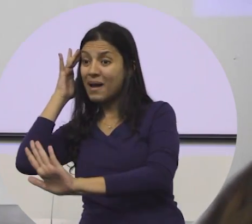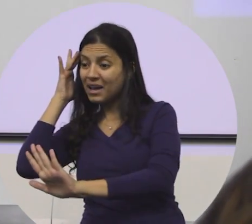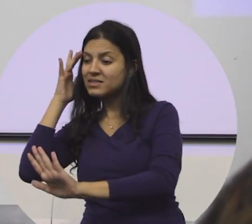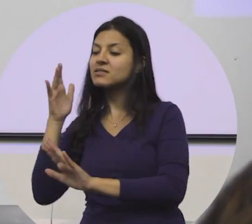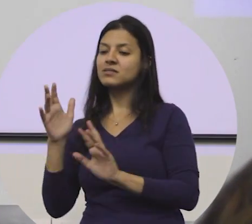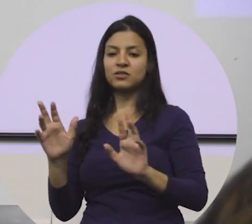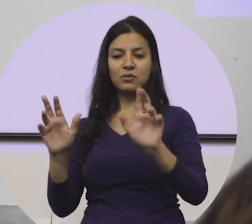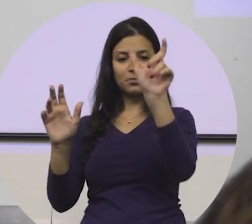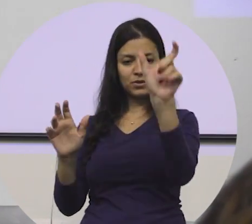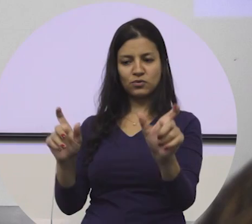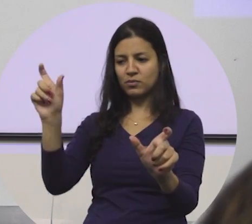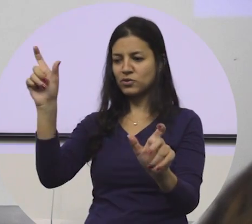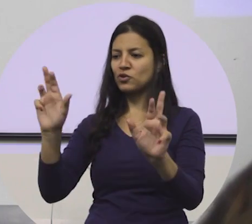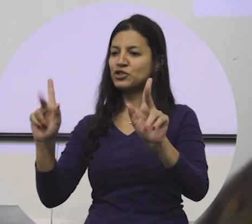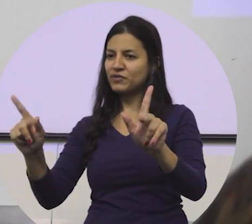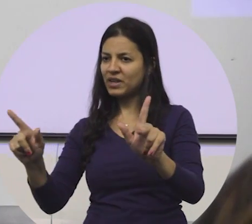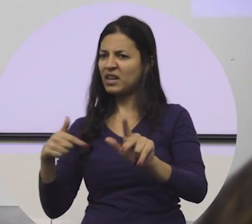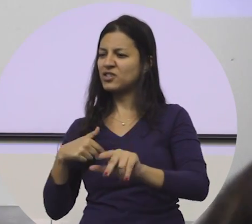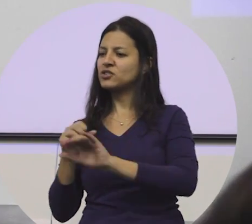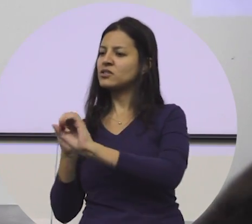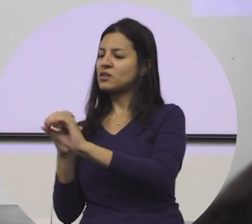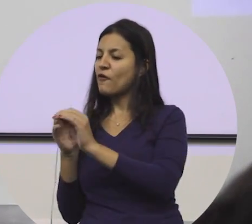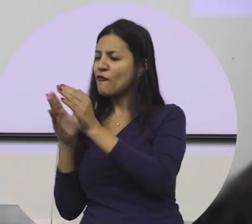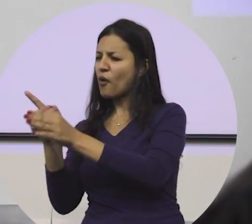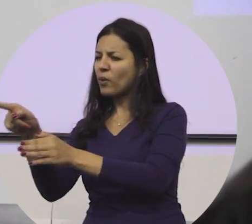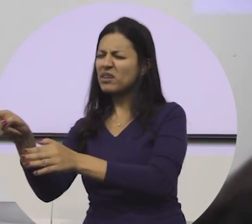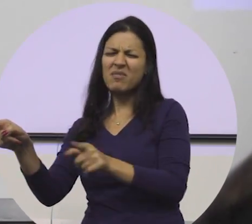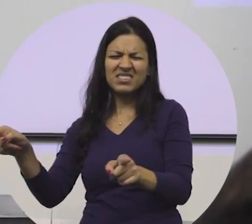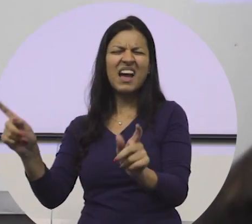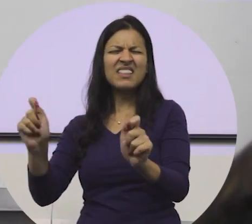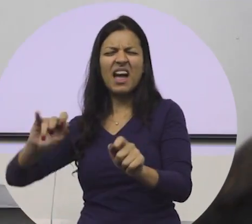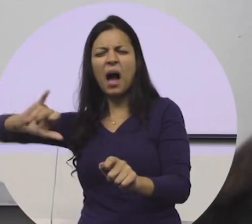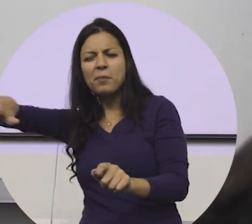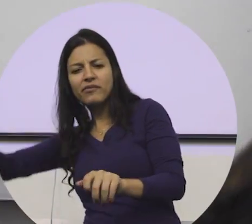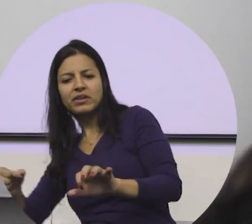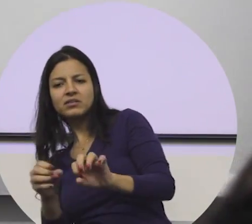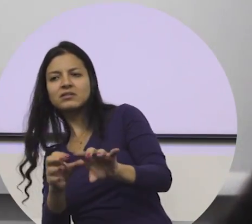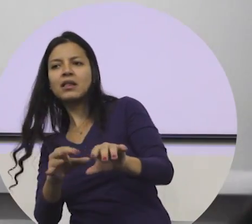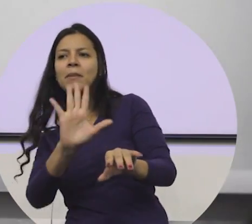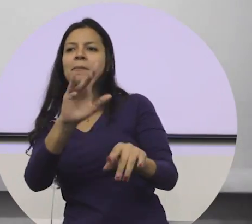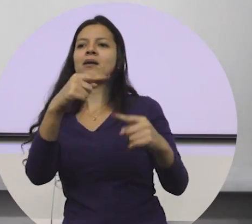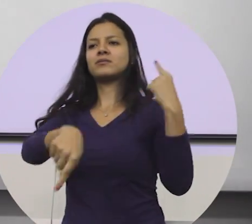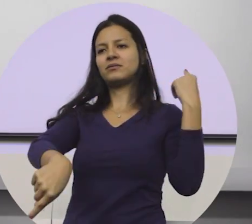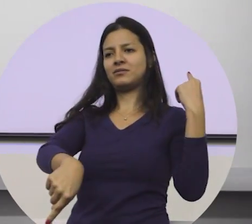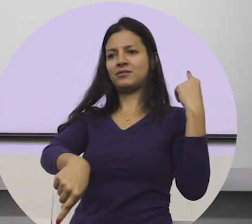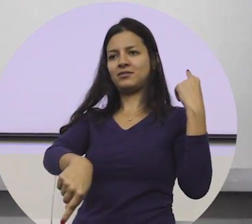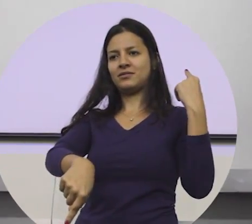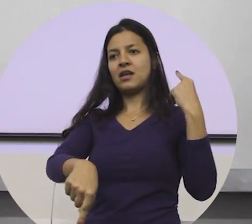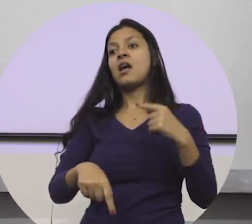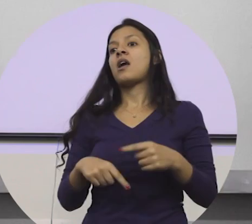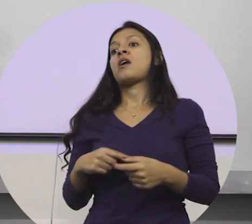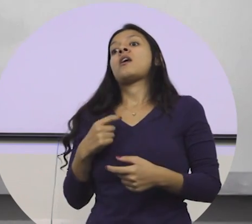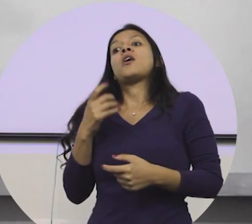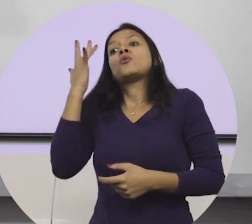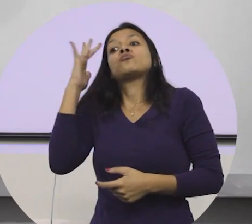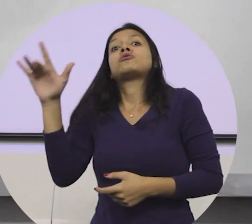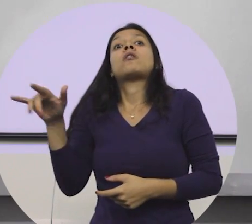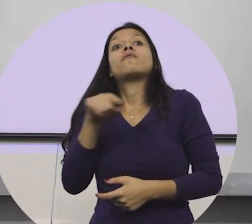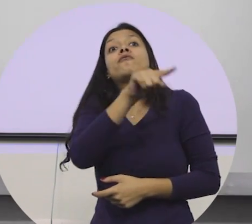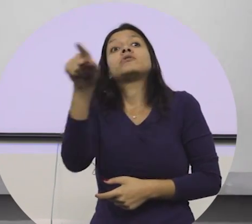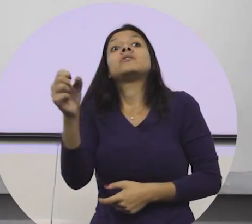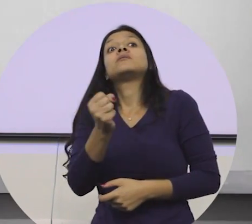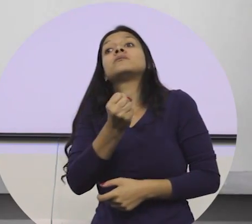pessoa? E quais são as implicações disso? Eu não sei quantos estão familiarizados, mas